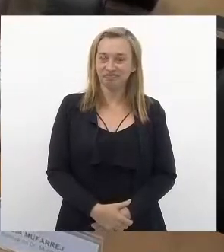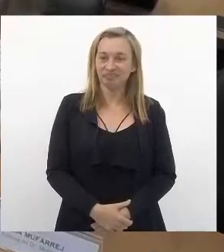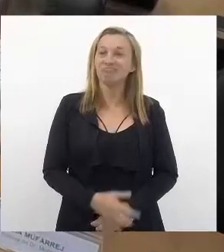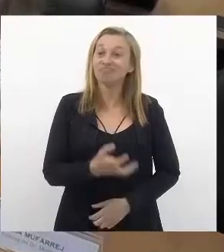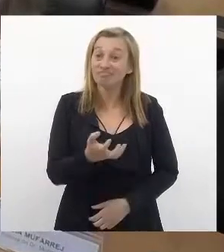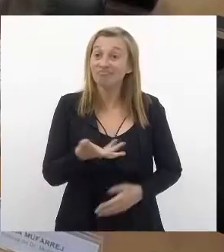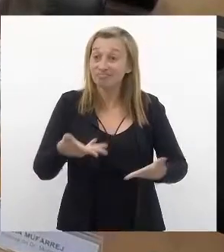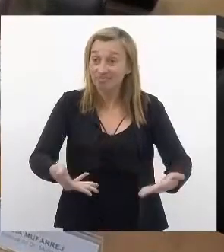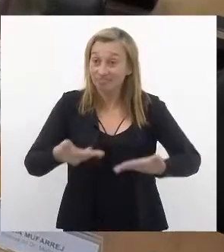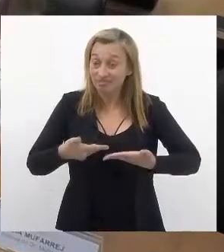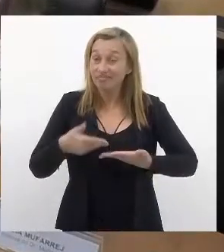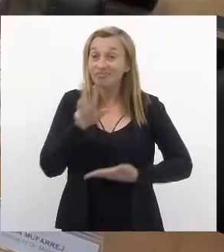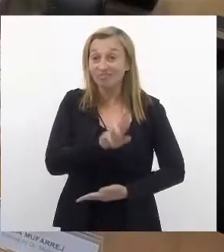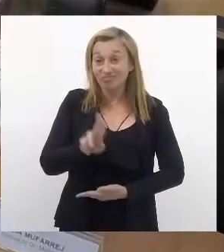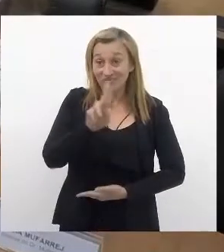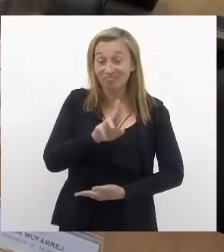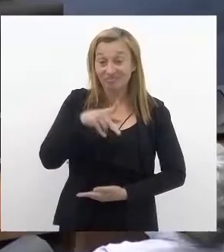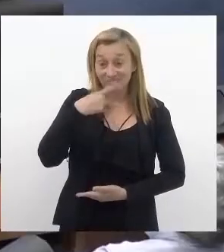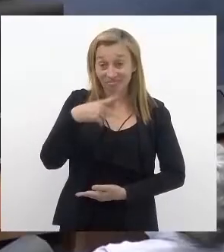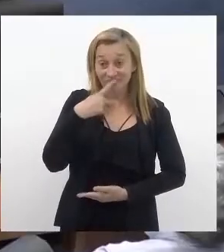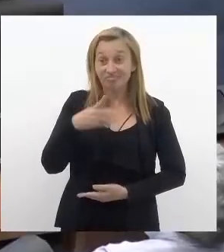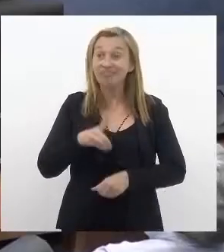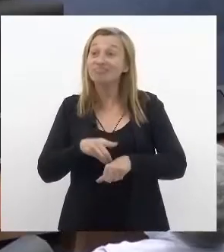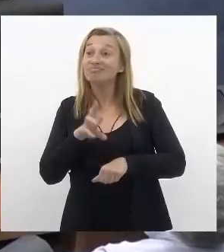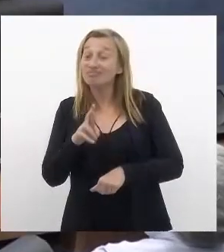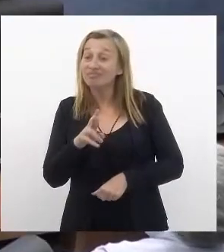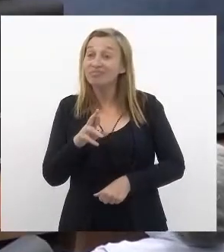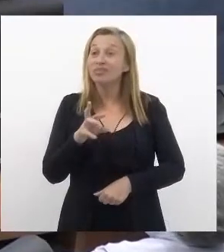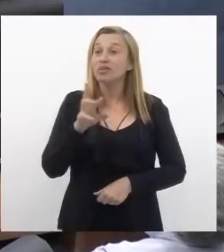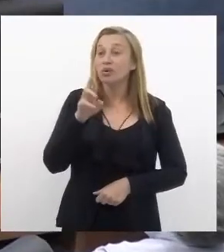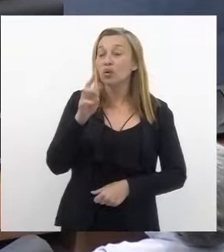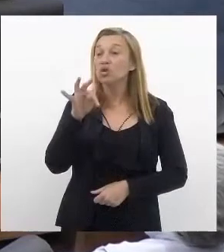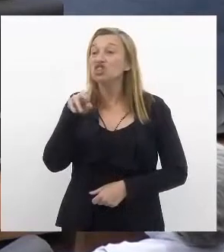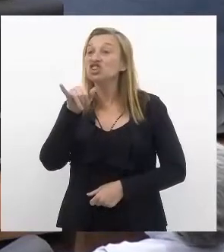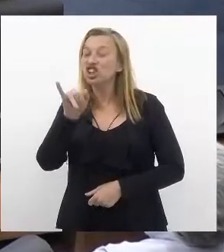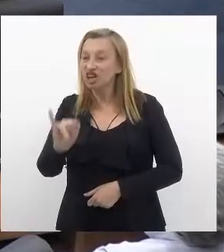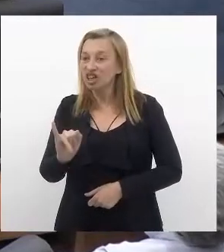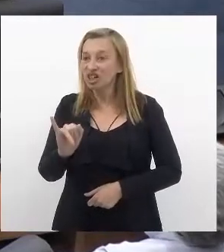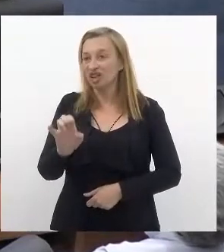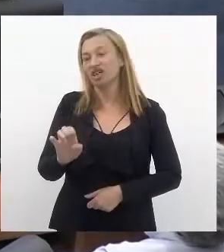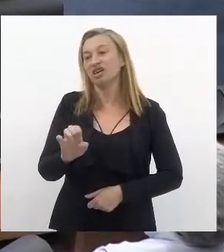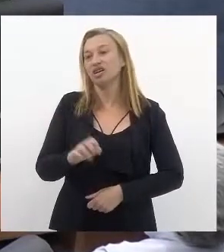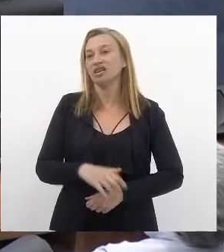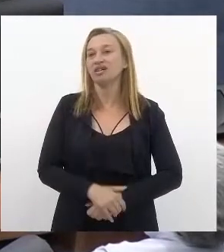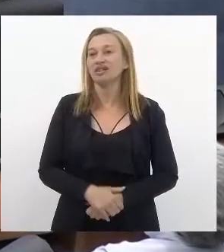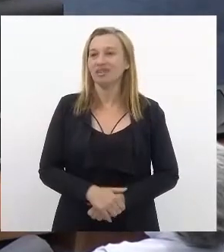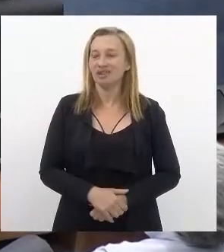Queria convidar para fazer uso da palavra o doutor Roger Bacilo.